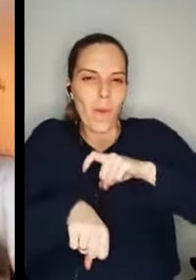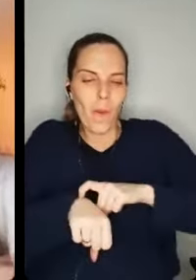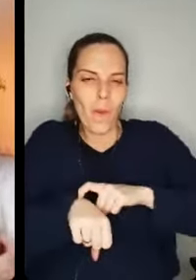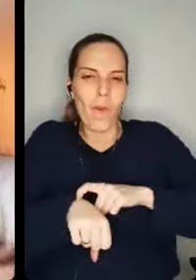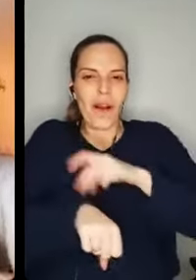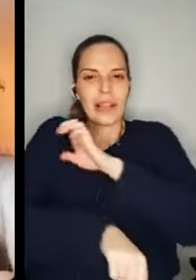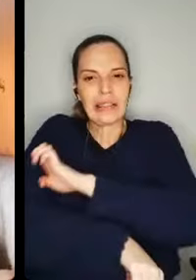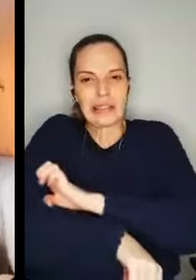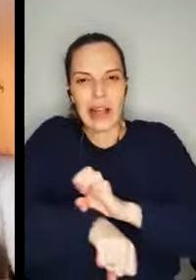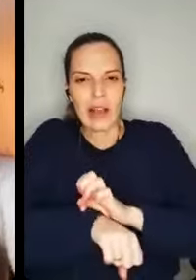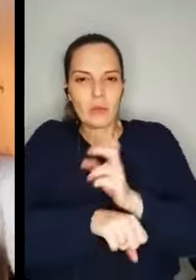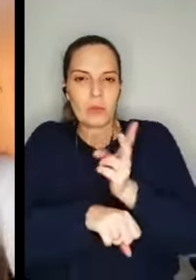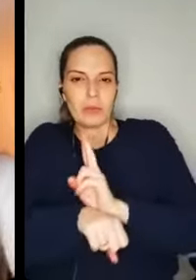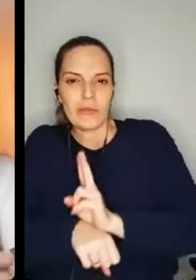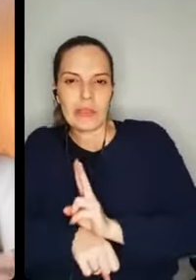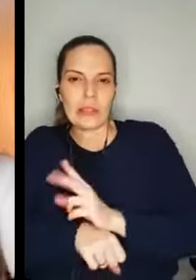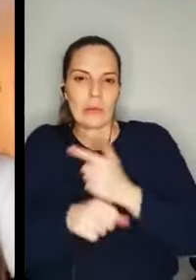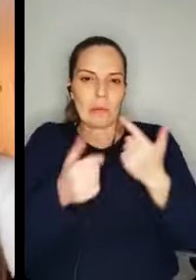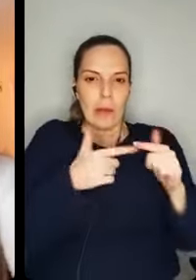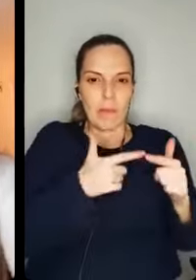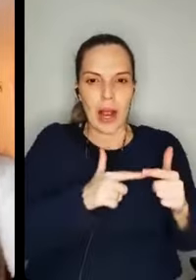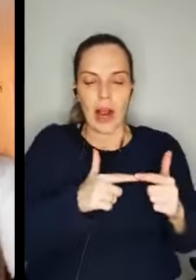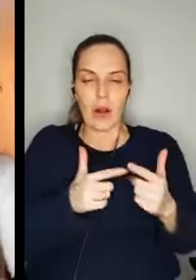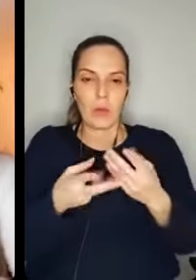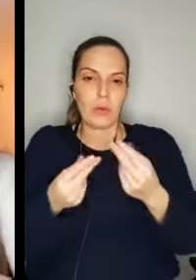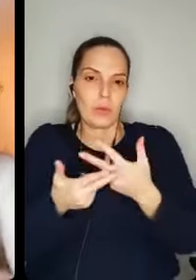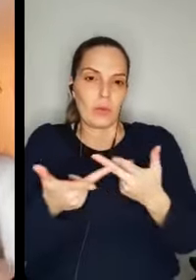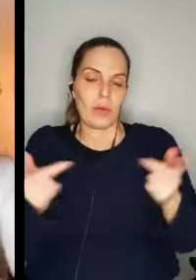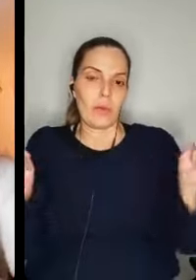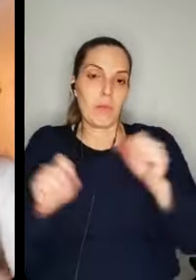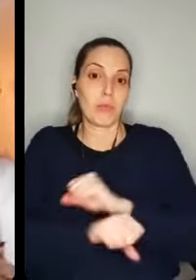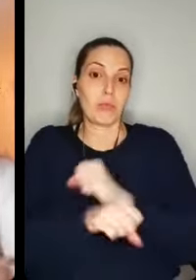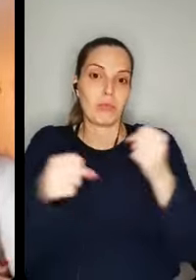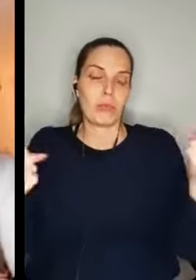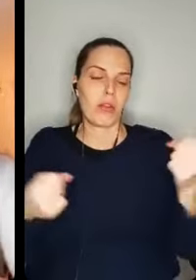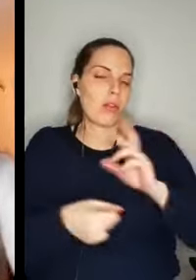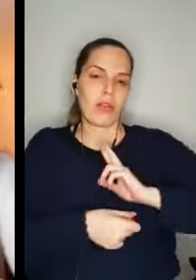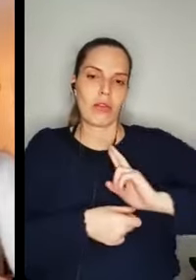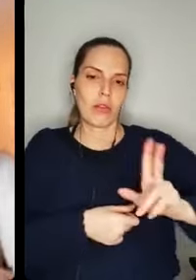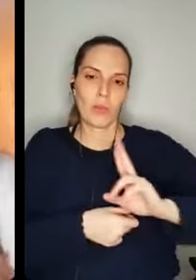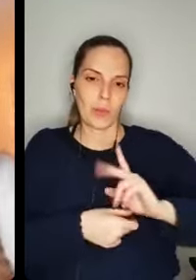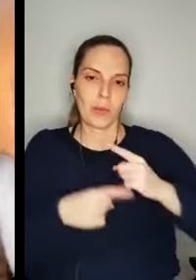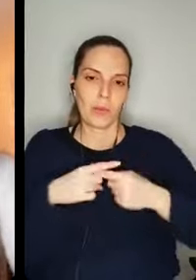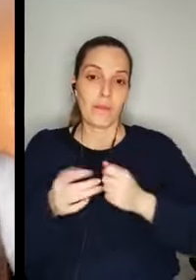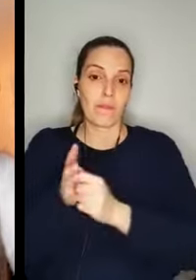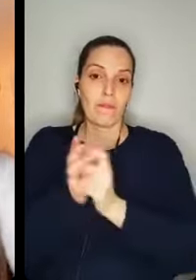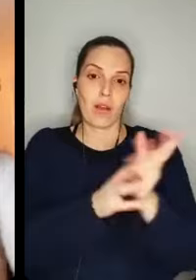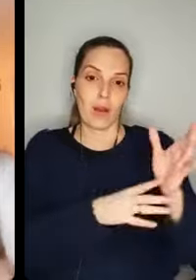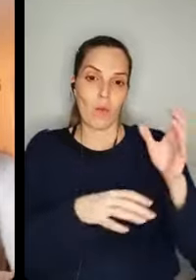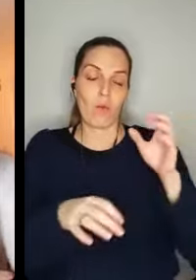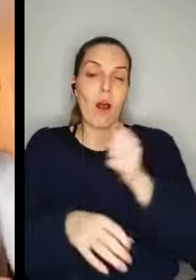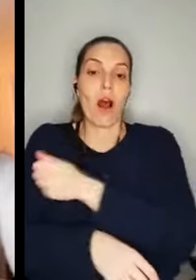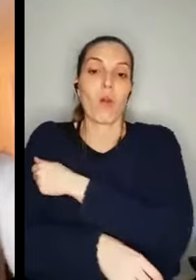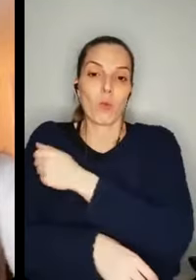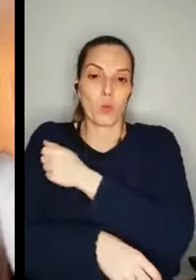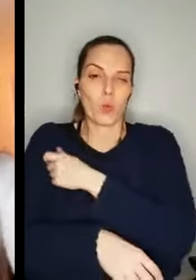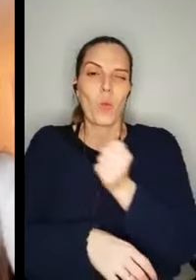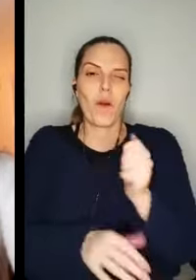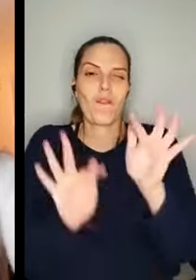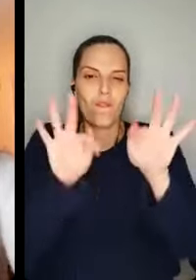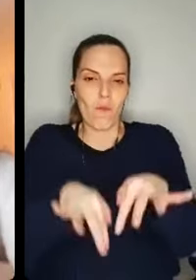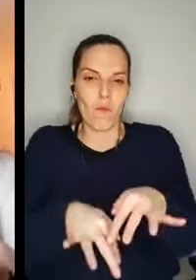os estágios e com as supervisões. Acho que não é impossível, porque a gente teve vários alunos formandos que trabalharam durante toda